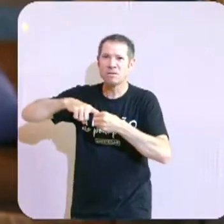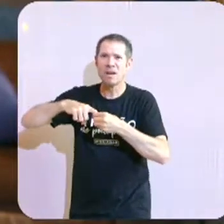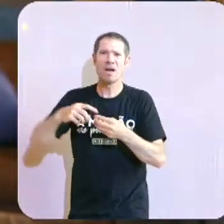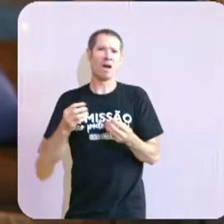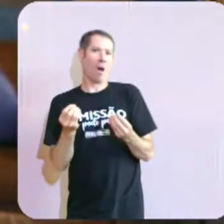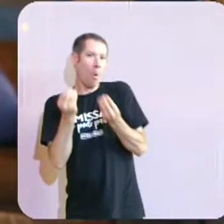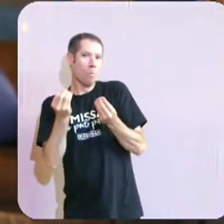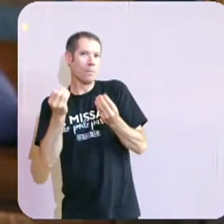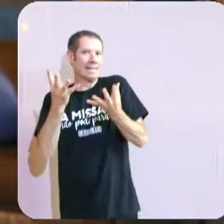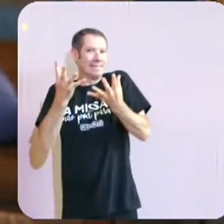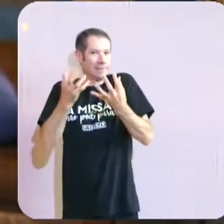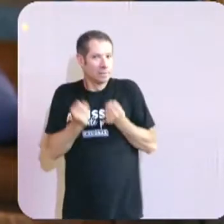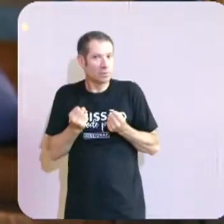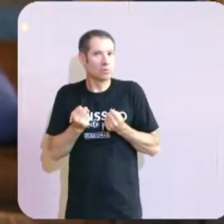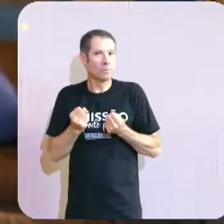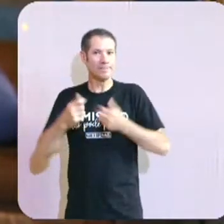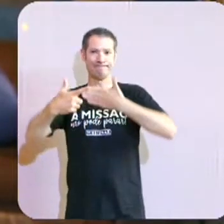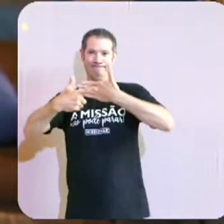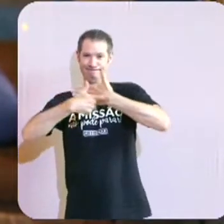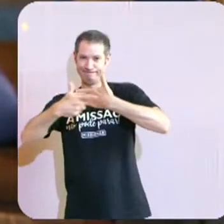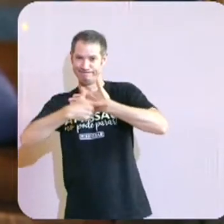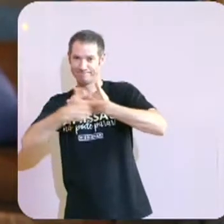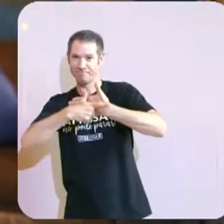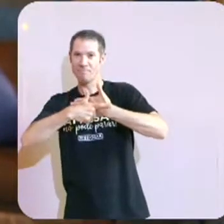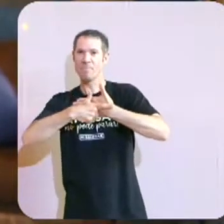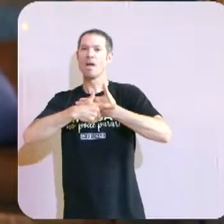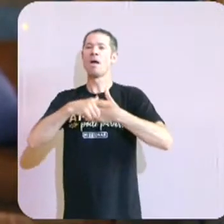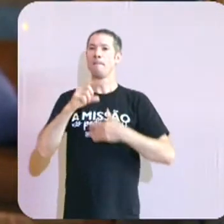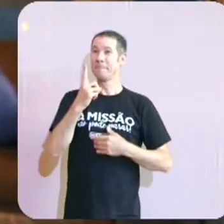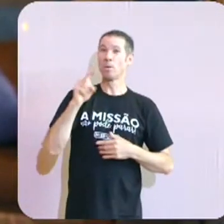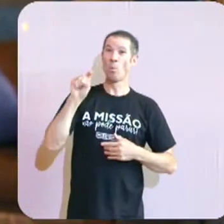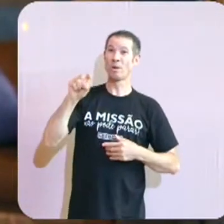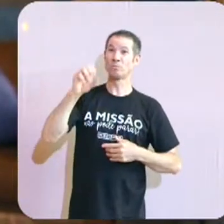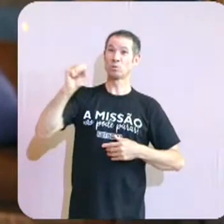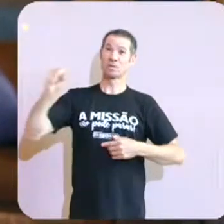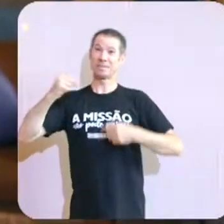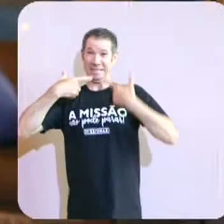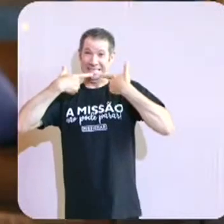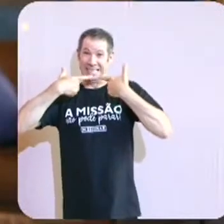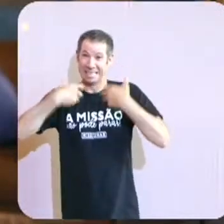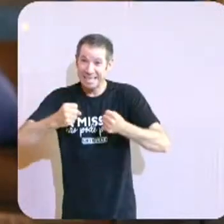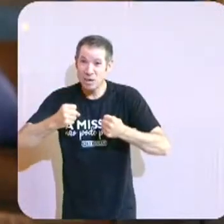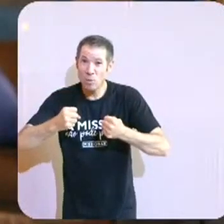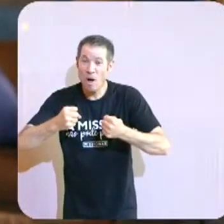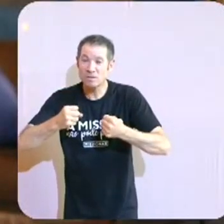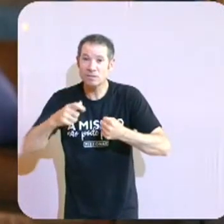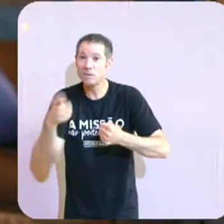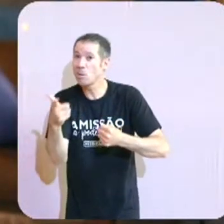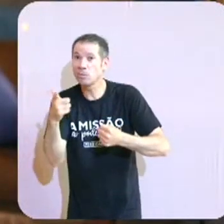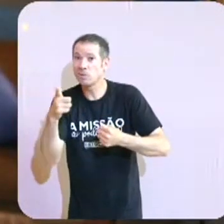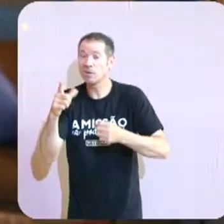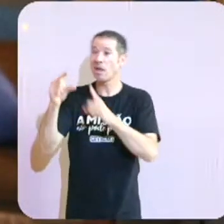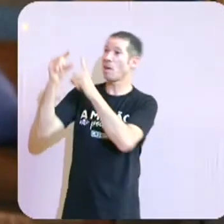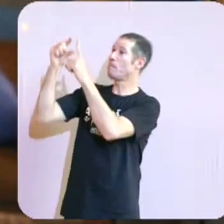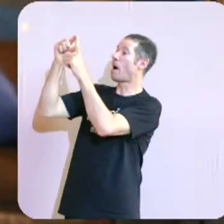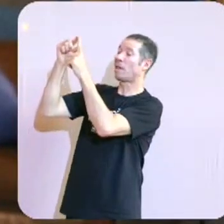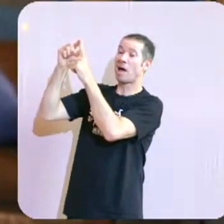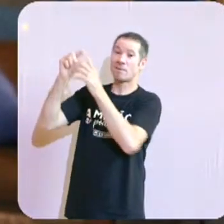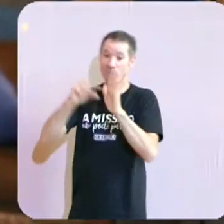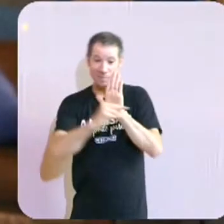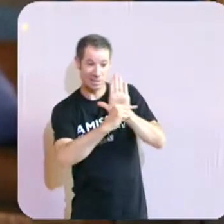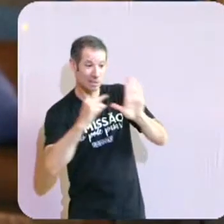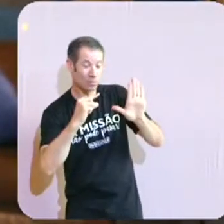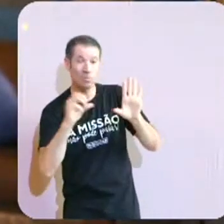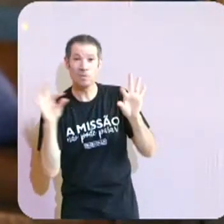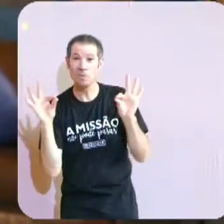a gente tem que assumir o nosso papel. São mais de 1.800 línguas que continuam sem nenhum versículo da palavra de